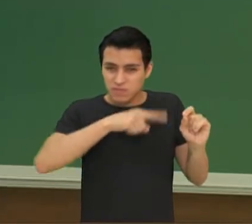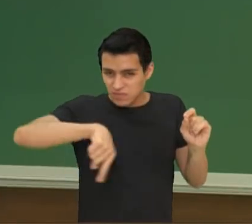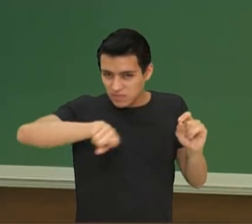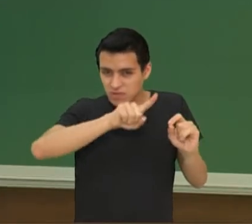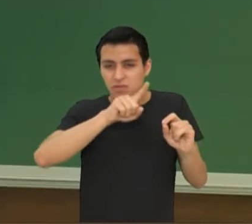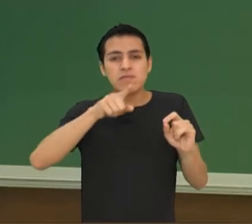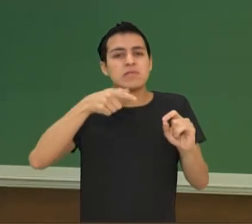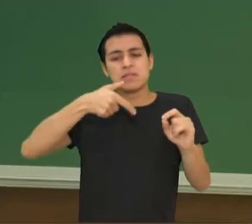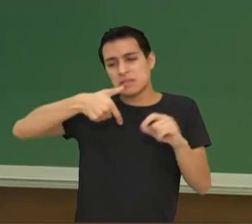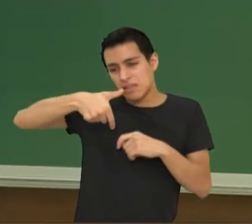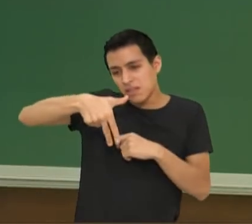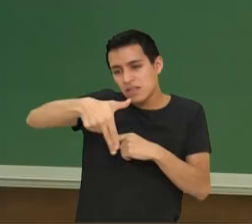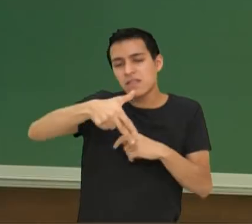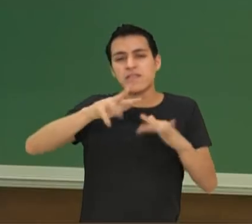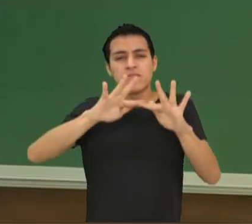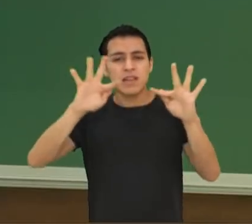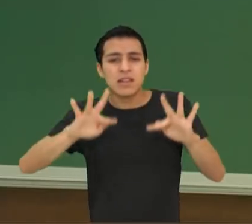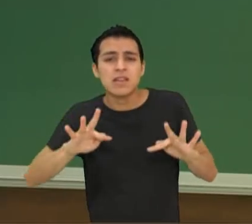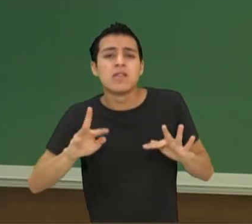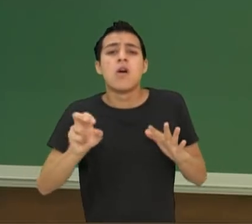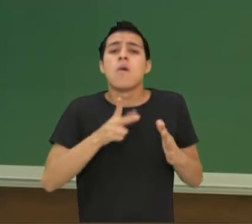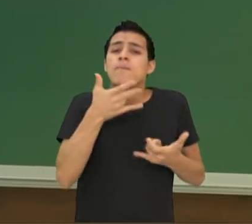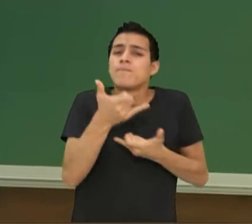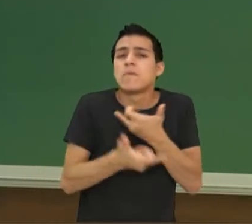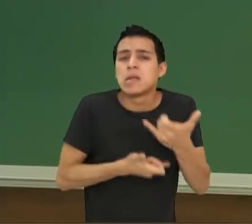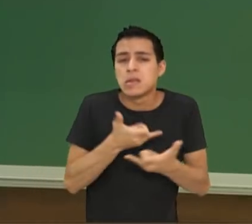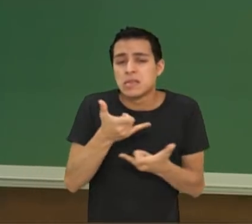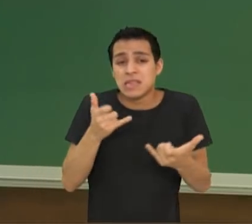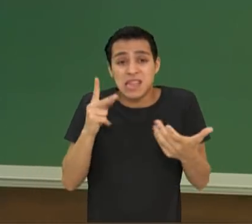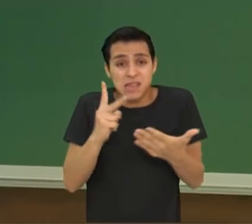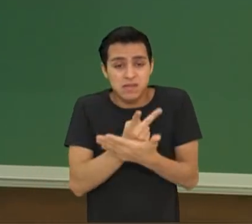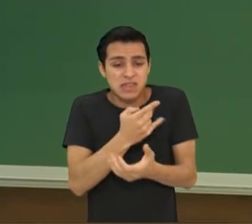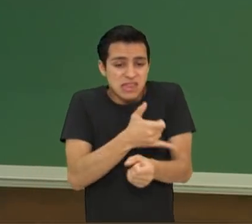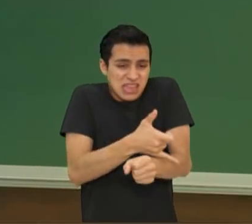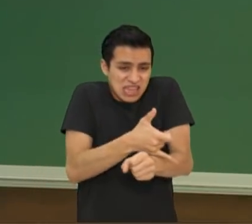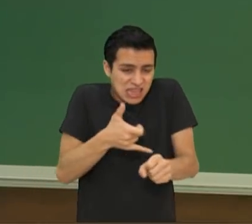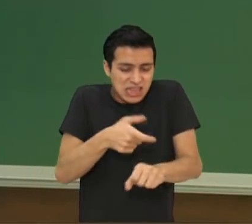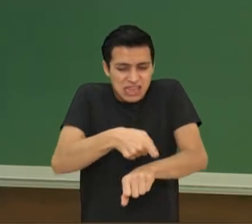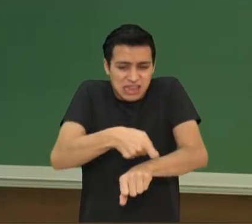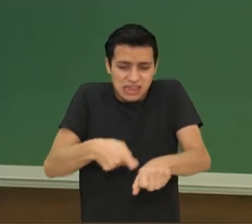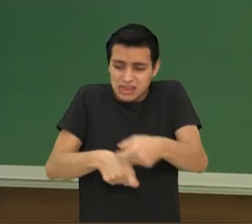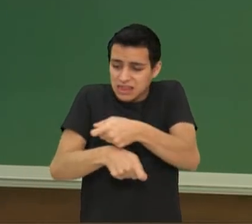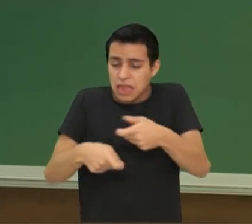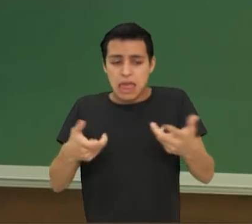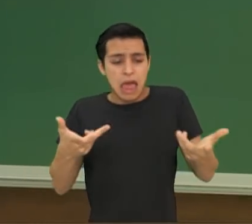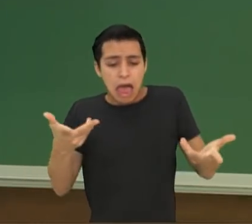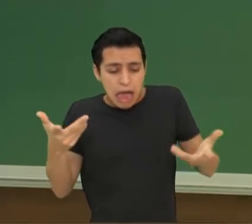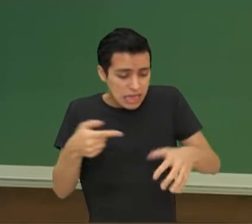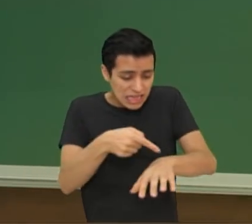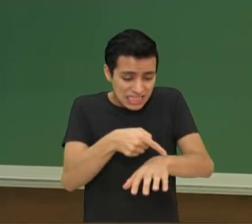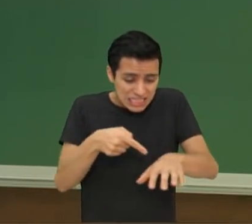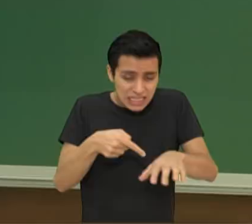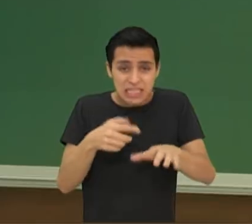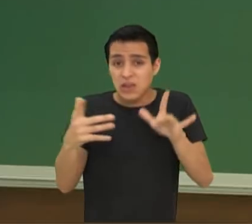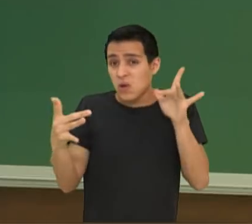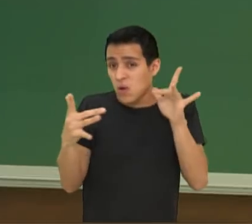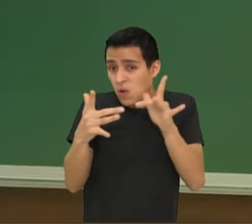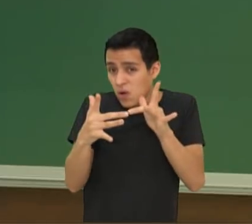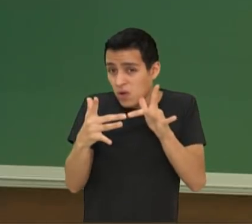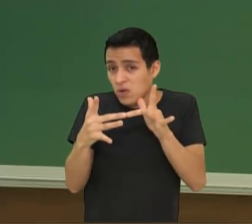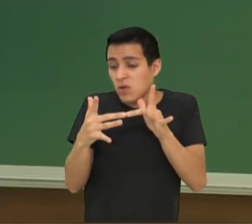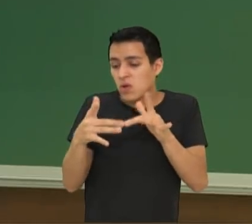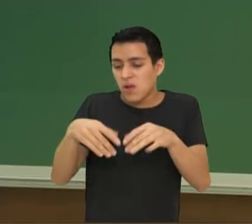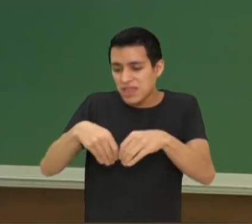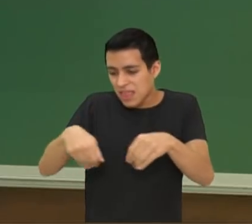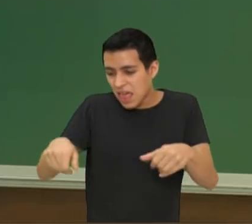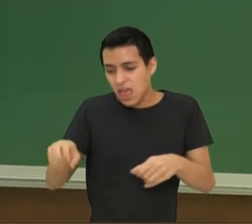está andando, feliz da vida, brincando e você acaba se cortando e esse corte entra em contato com o